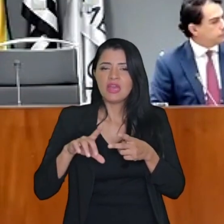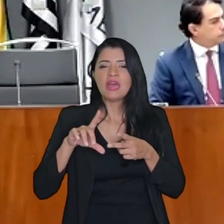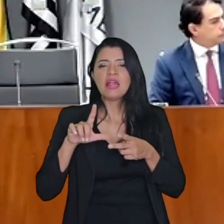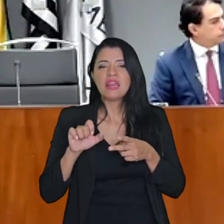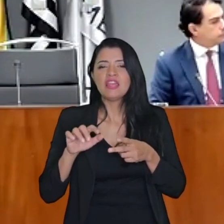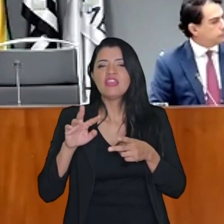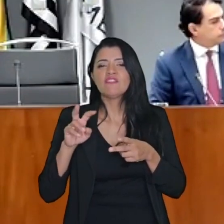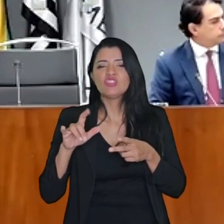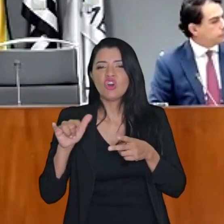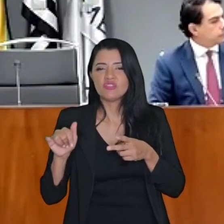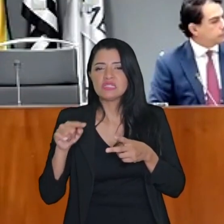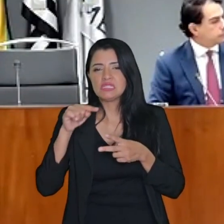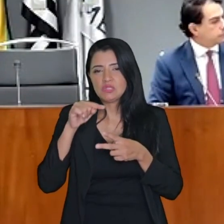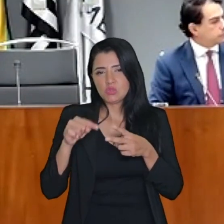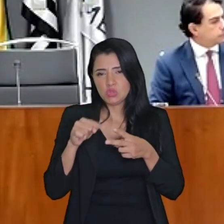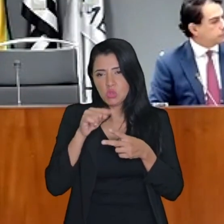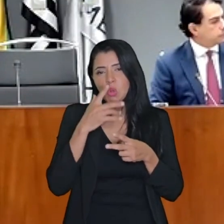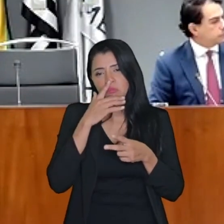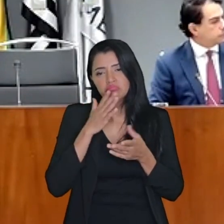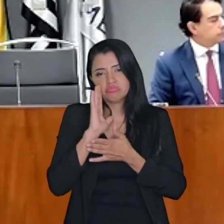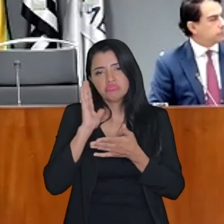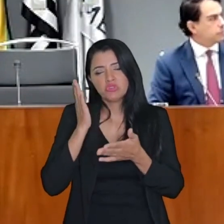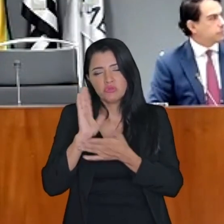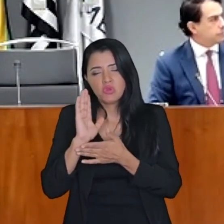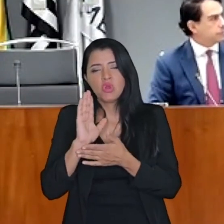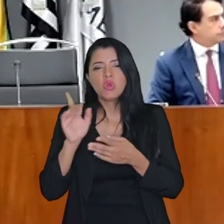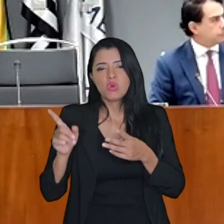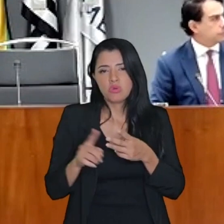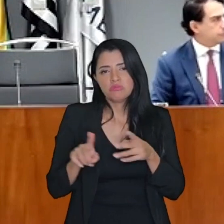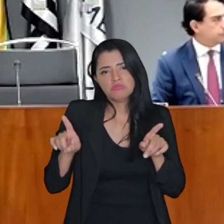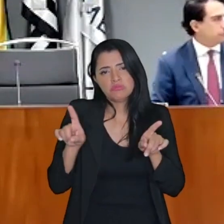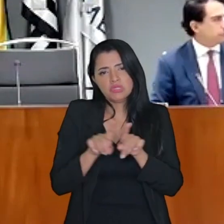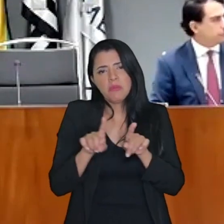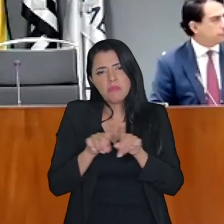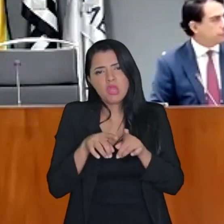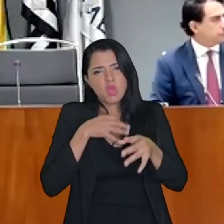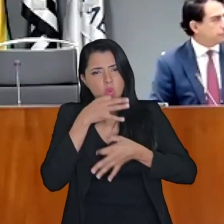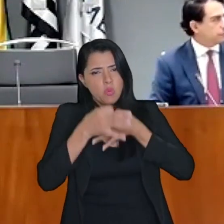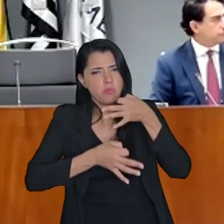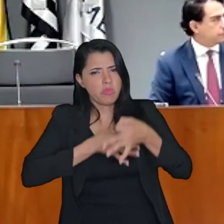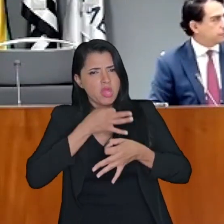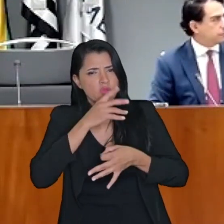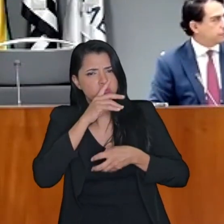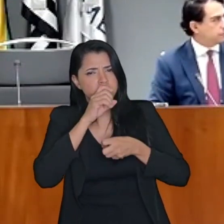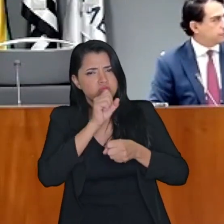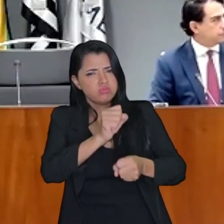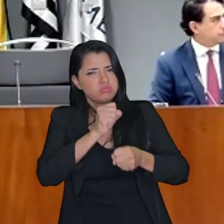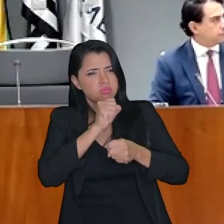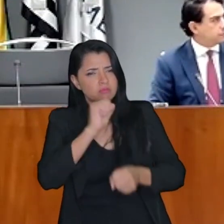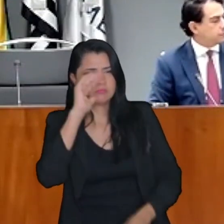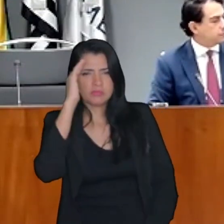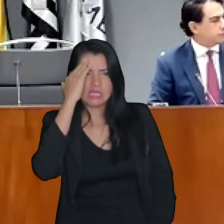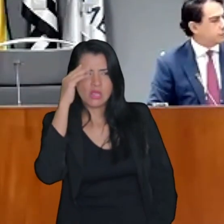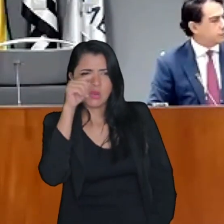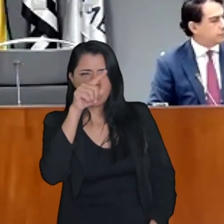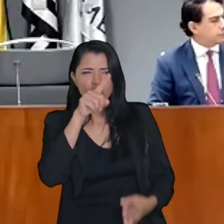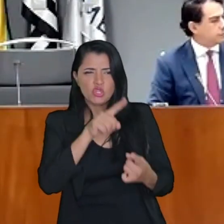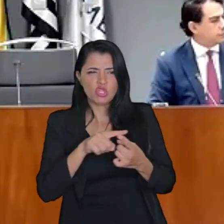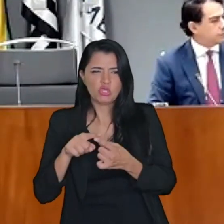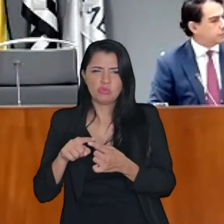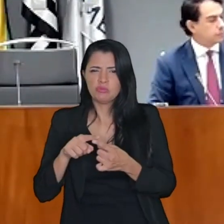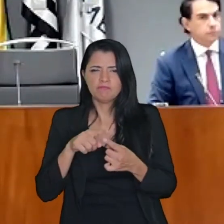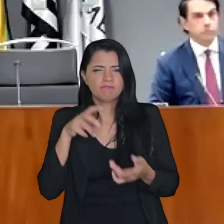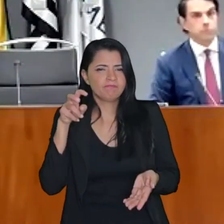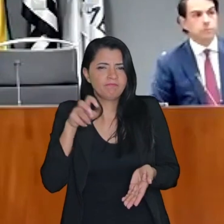muito sofisticadas, homologou o acordo, e o ministro Lewandowski, também com argumentos muito fortes, entendeu que aquele tipo de pena não